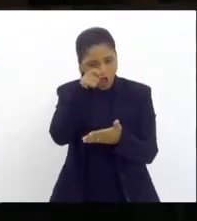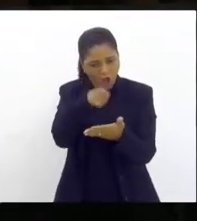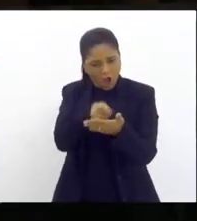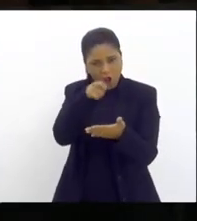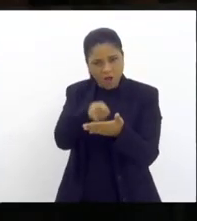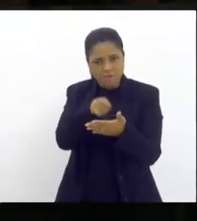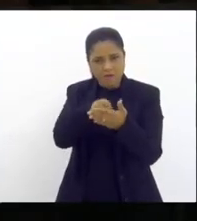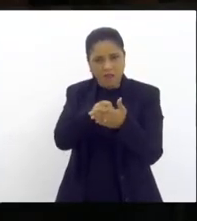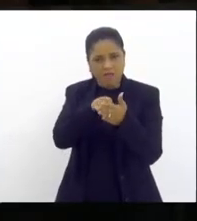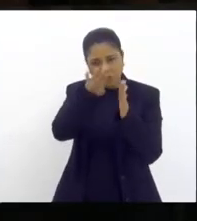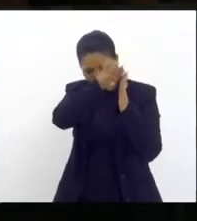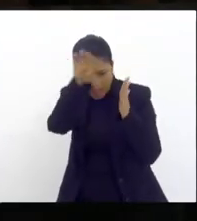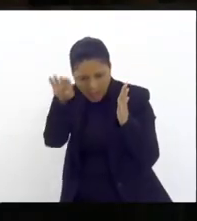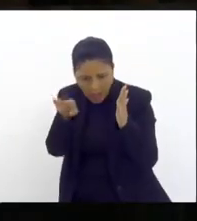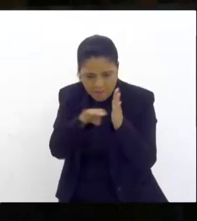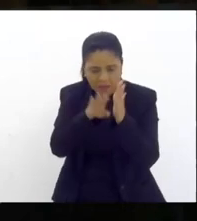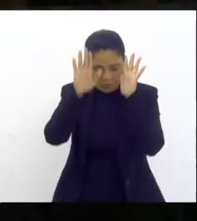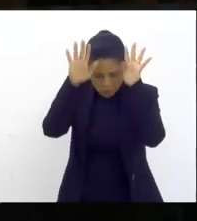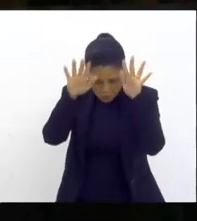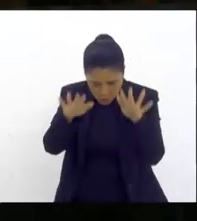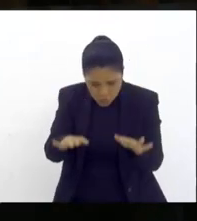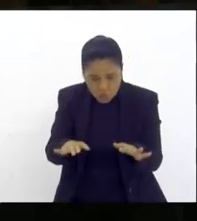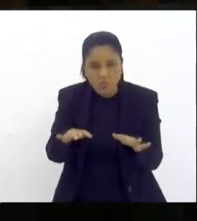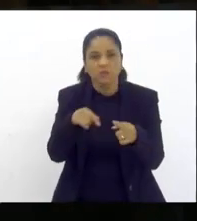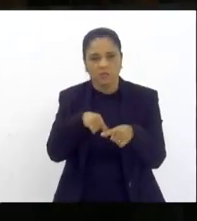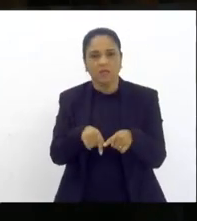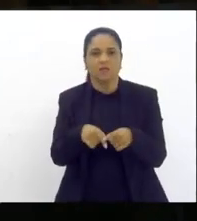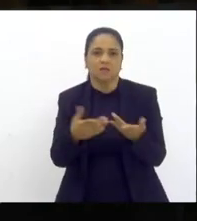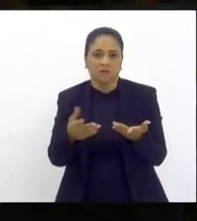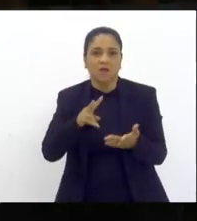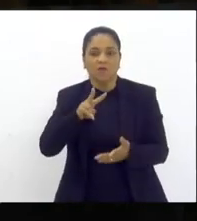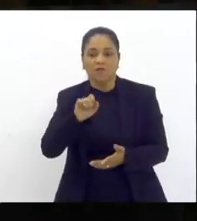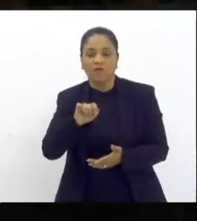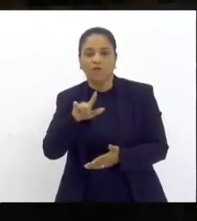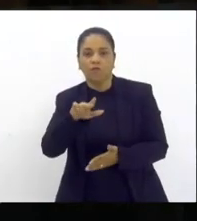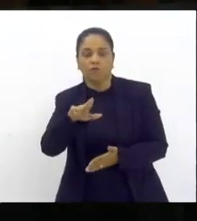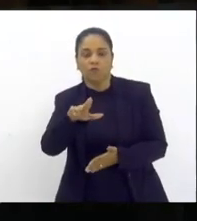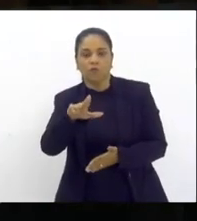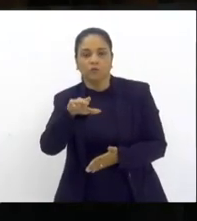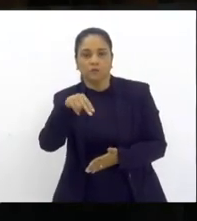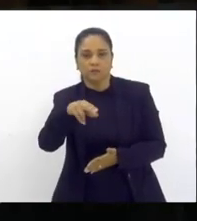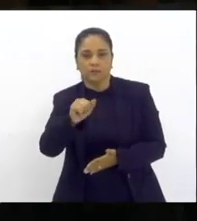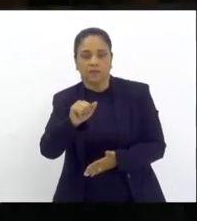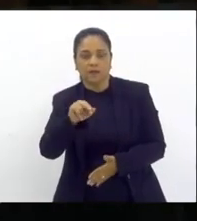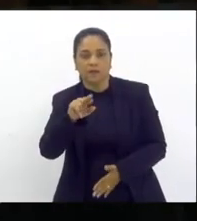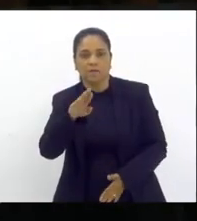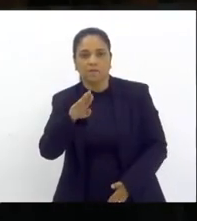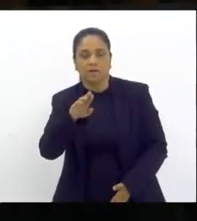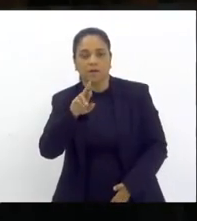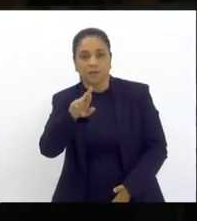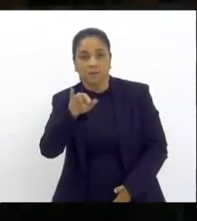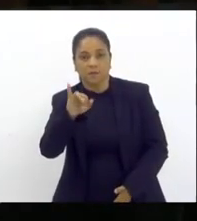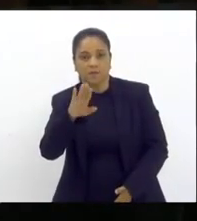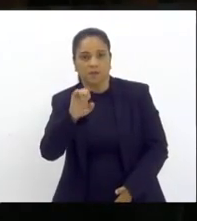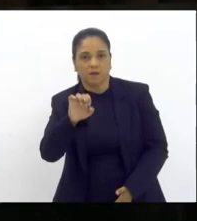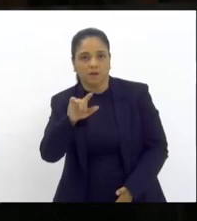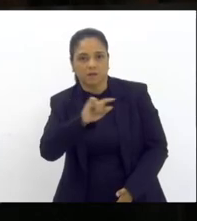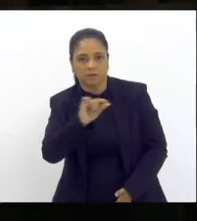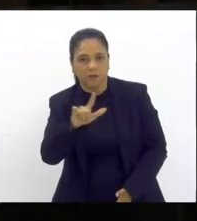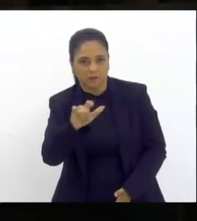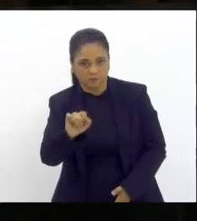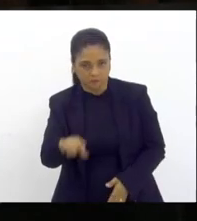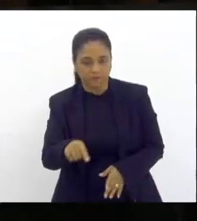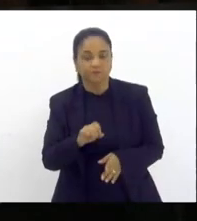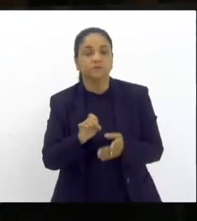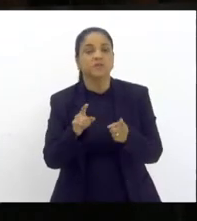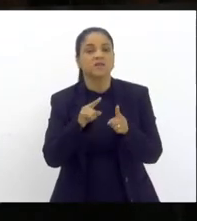numa situação extremamente de vulnerabilidade. Então, esses dados despertam também a leniência,